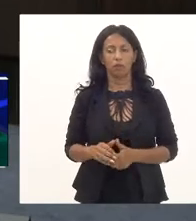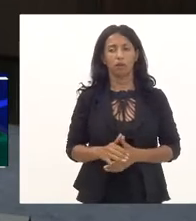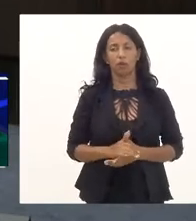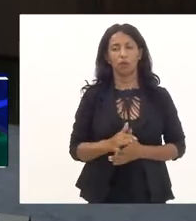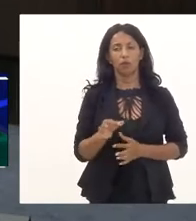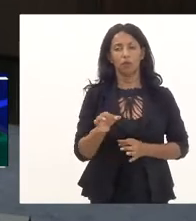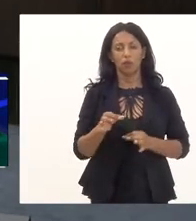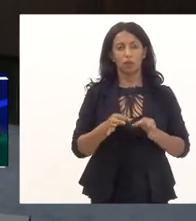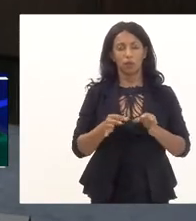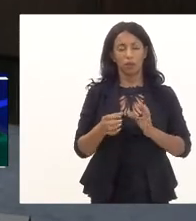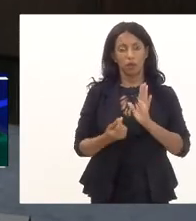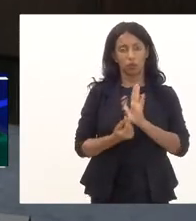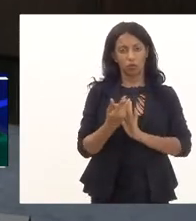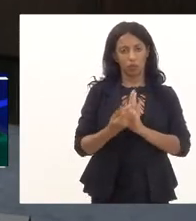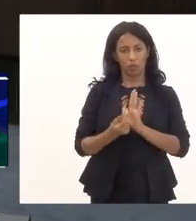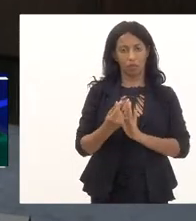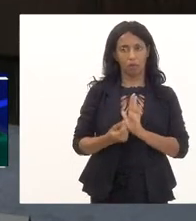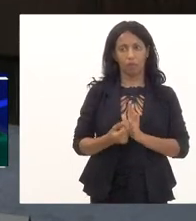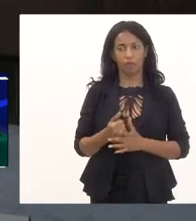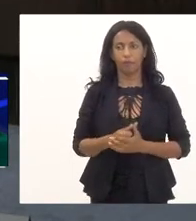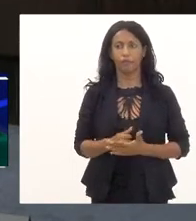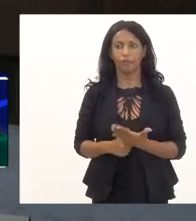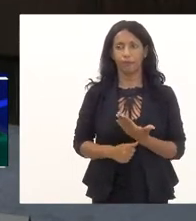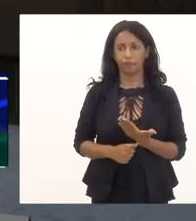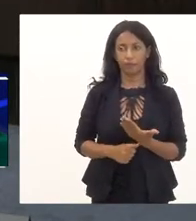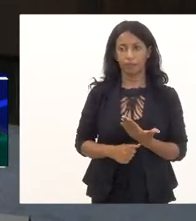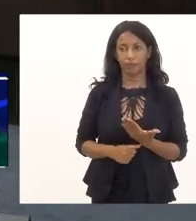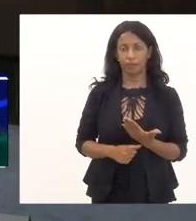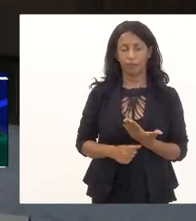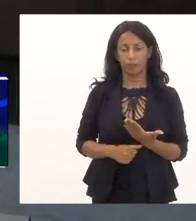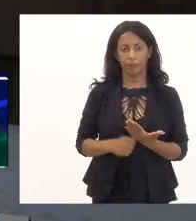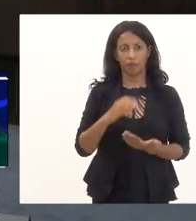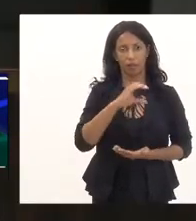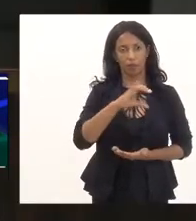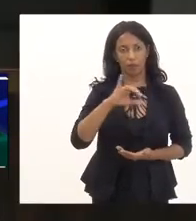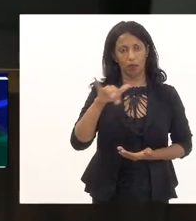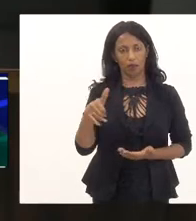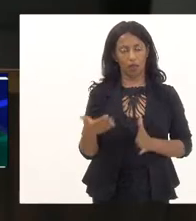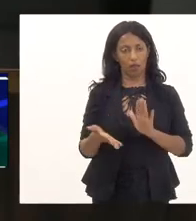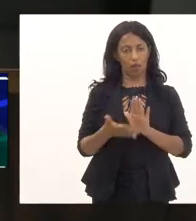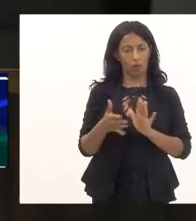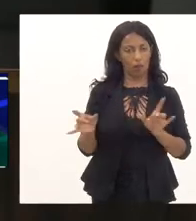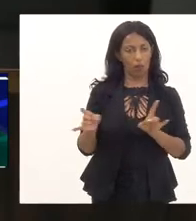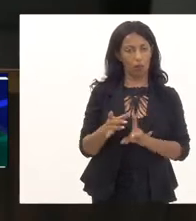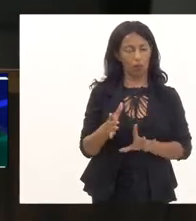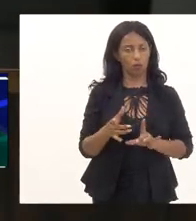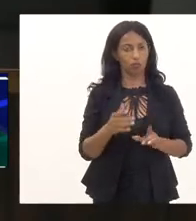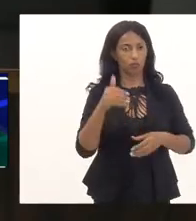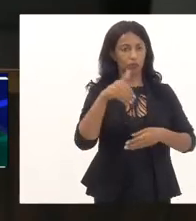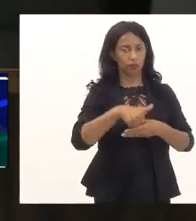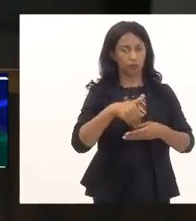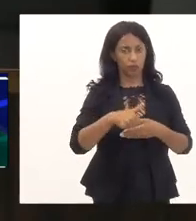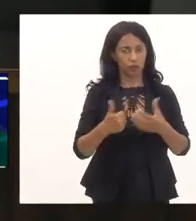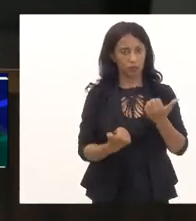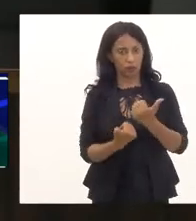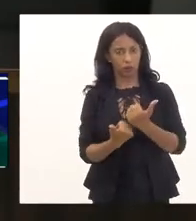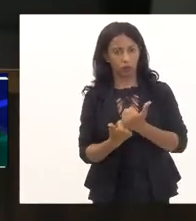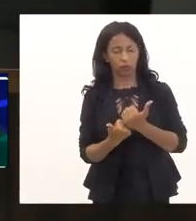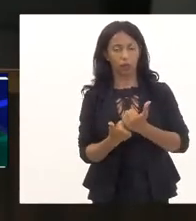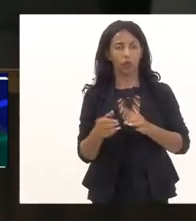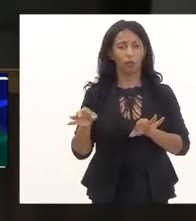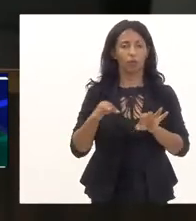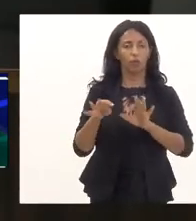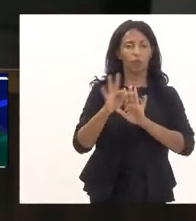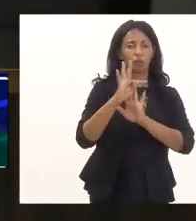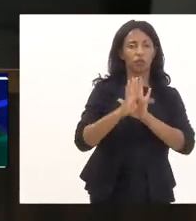de Orçamento, deputado Márcio Canella. Com a CCJ. Os pareceres emitidos em votação substitutivo, por forma